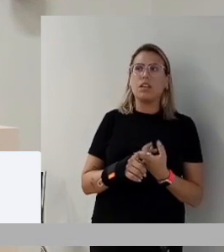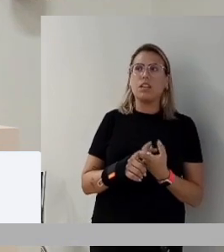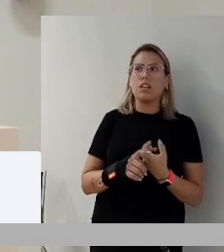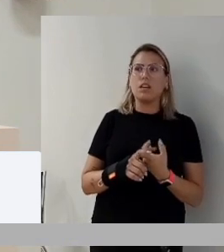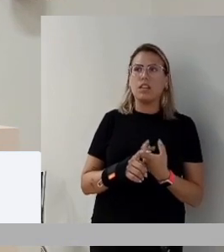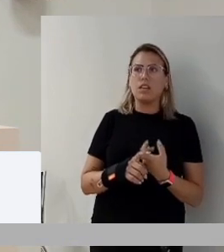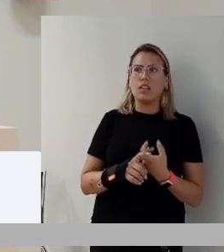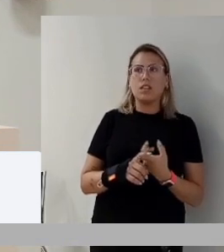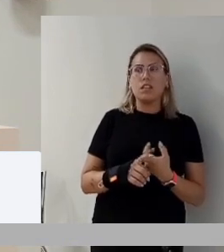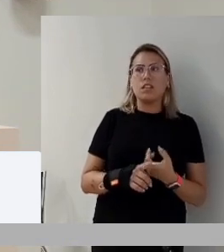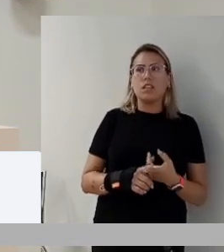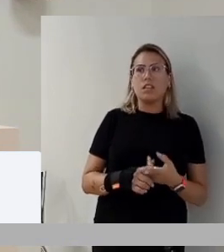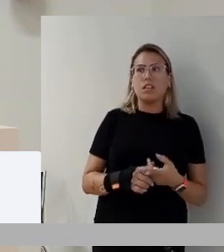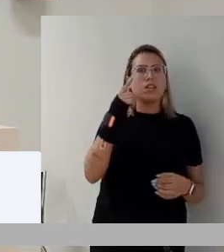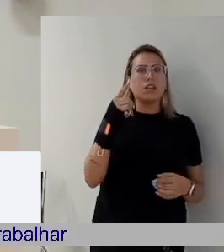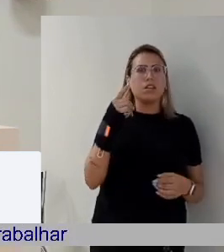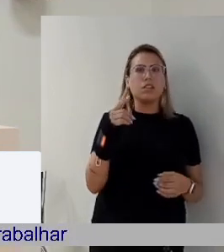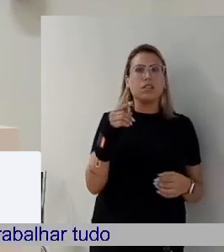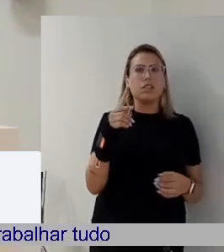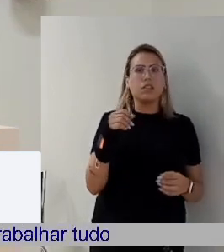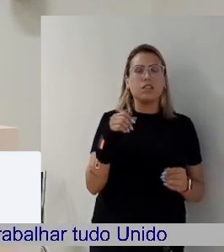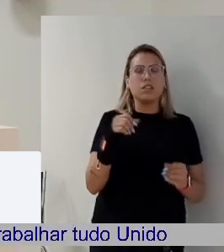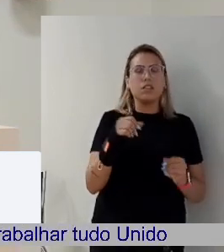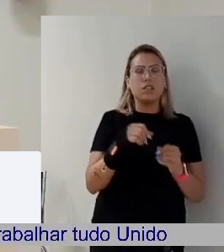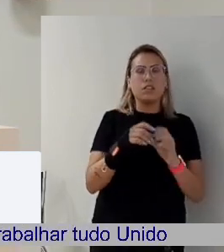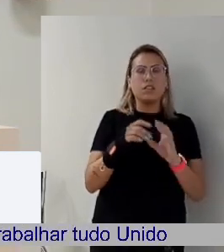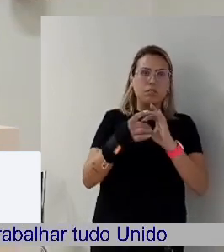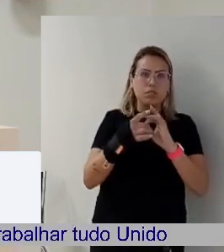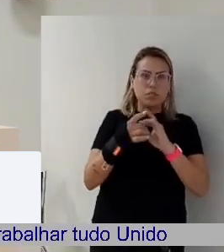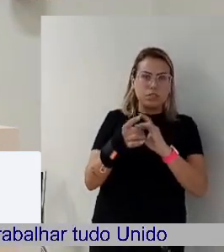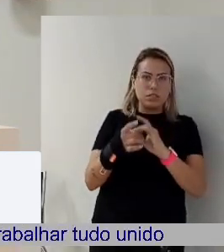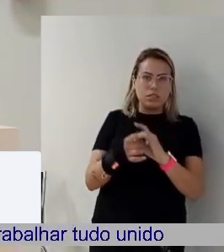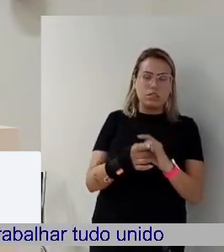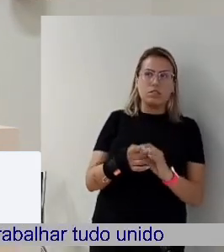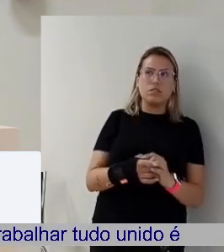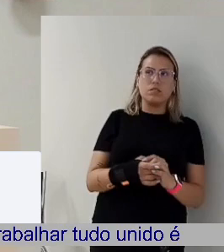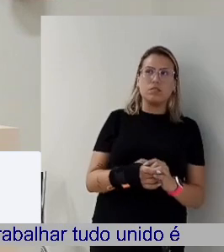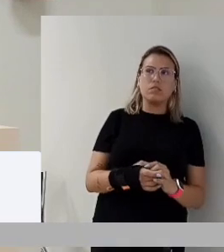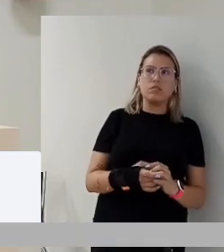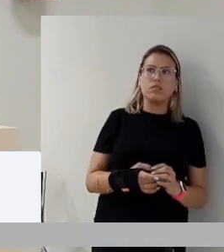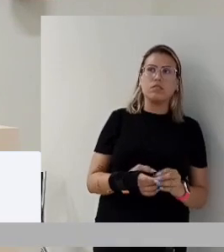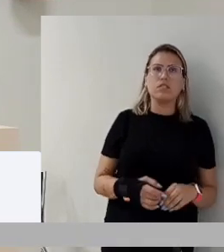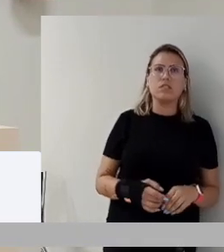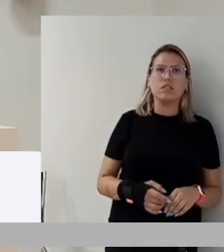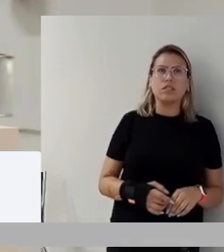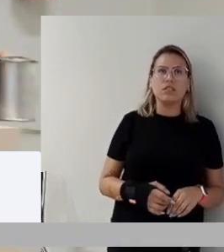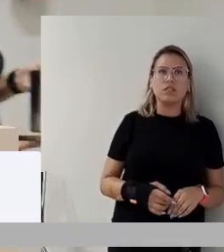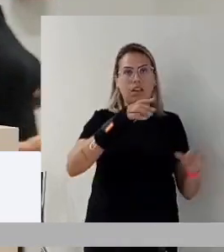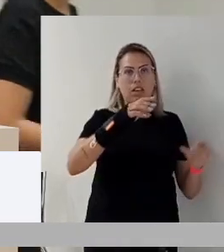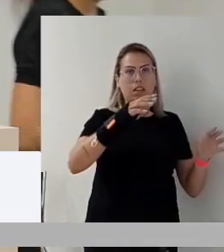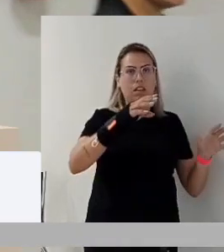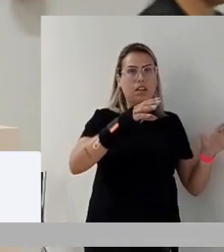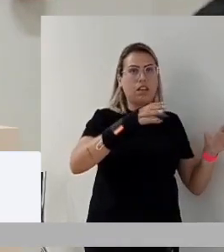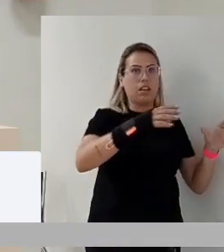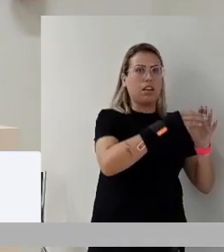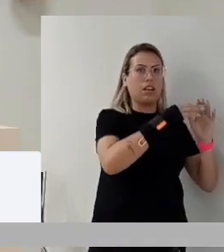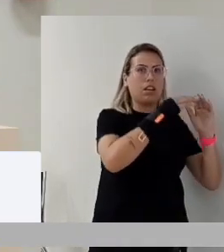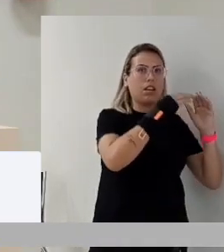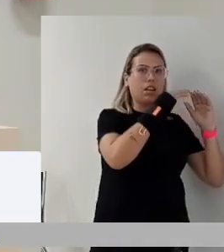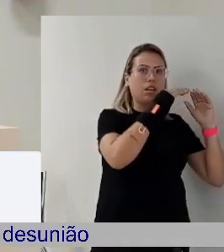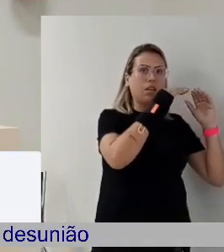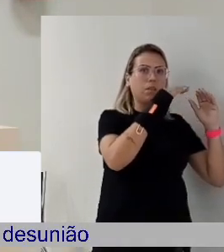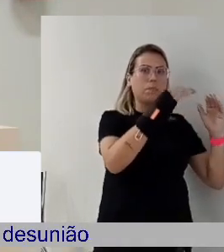seria os catadores trabalhar tudo unido eh lá naquele galpão mas existe uma desunião